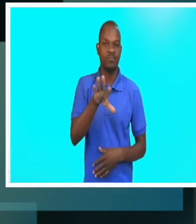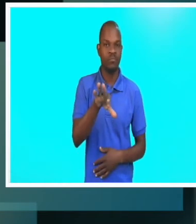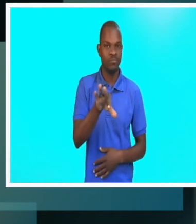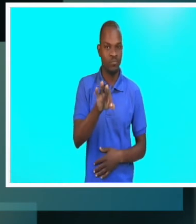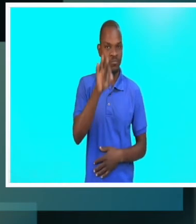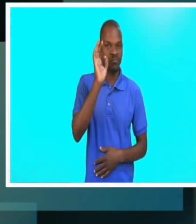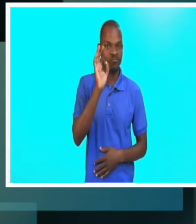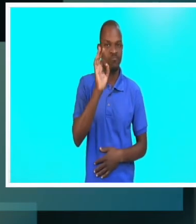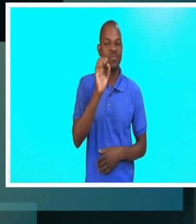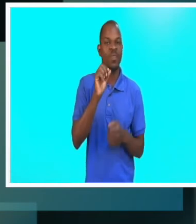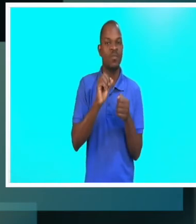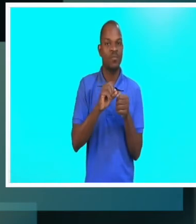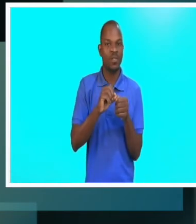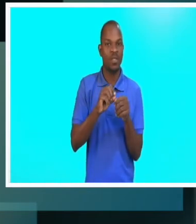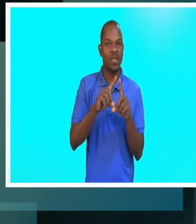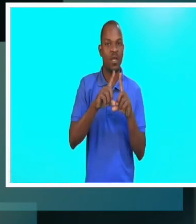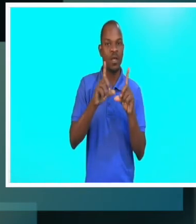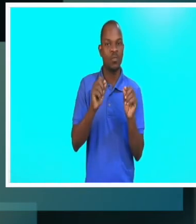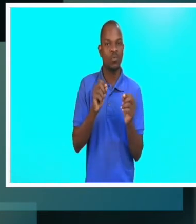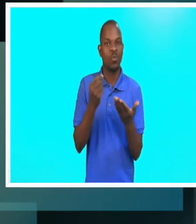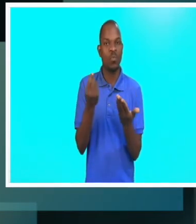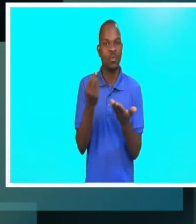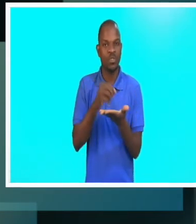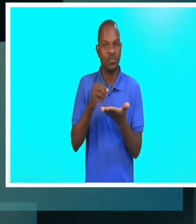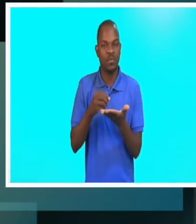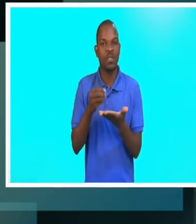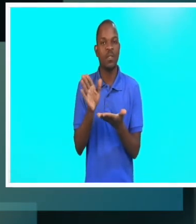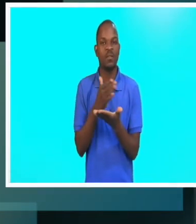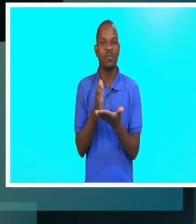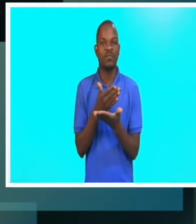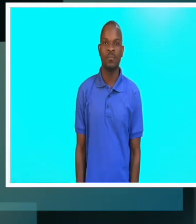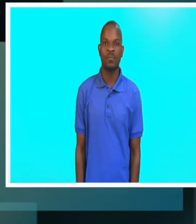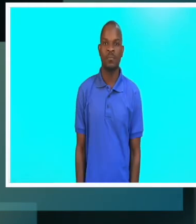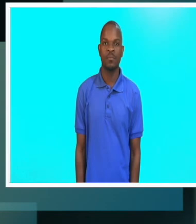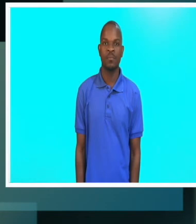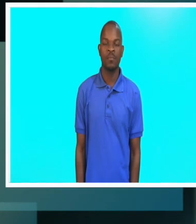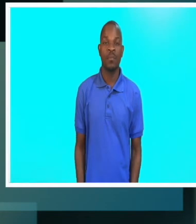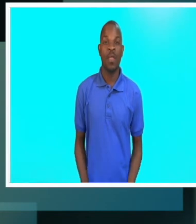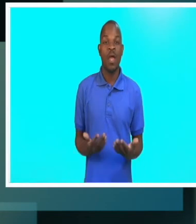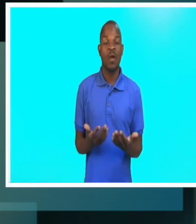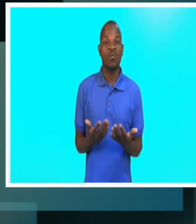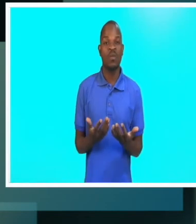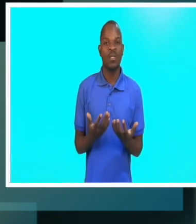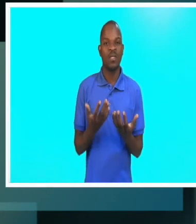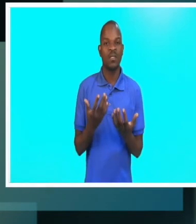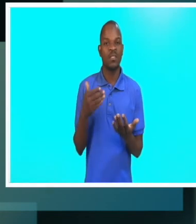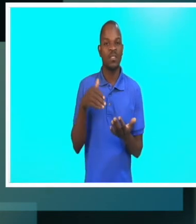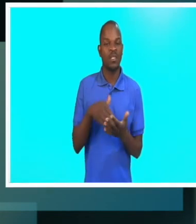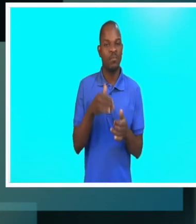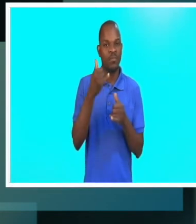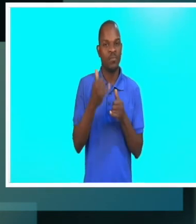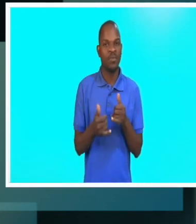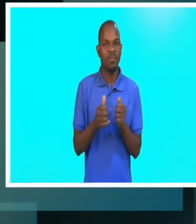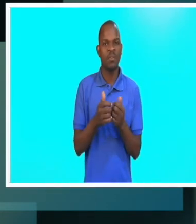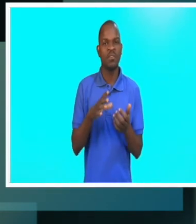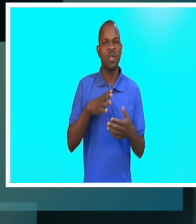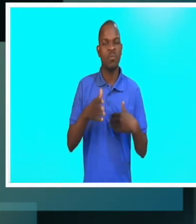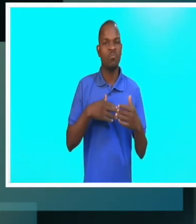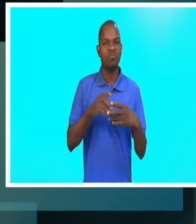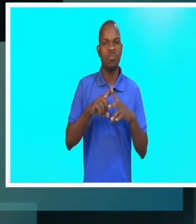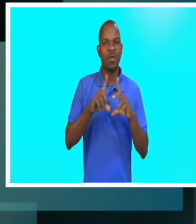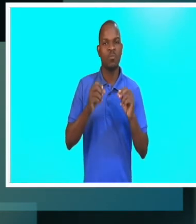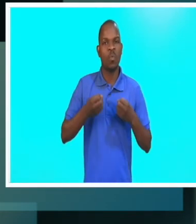acabei aderindo para essa área de literatura moçambicana. Para terminar, Isai, qual é mensagem que deixa para todas as pessoas com